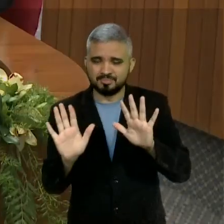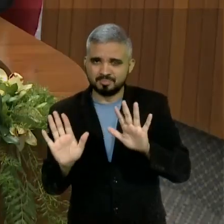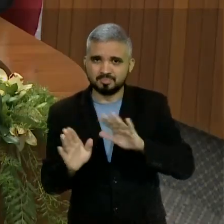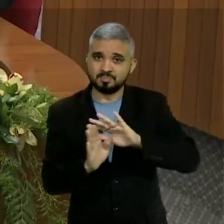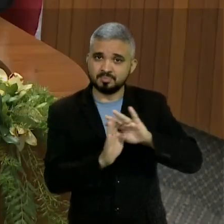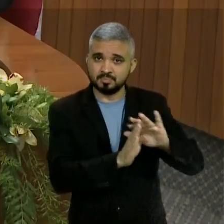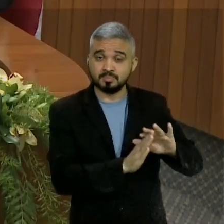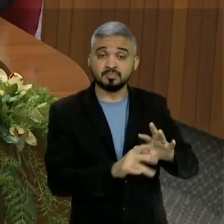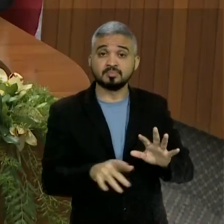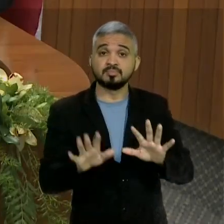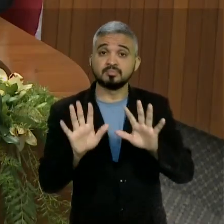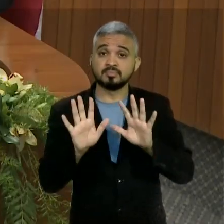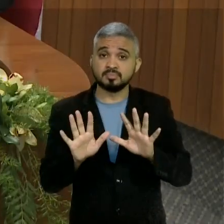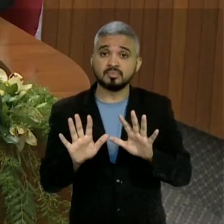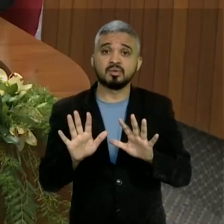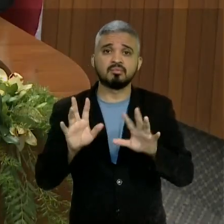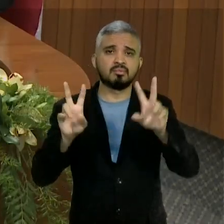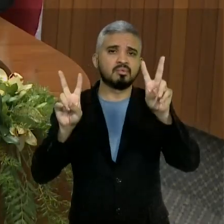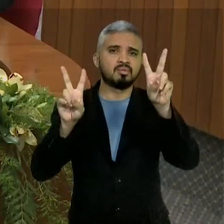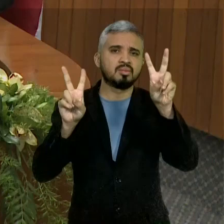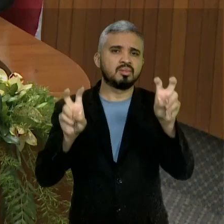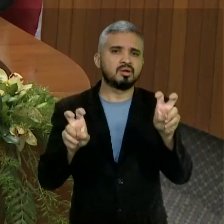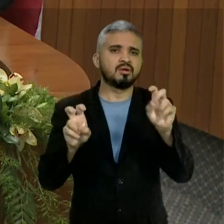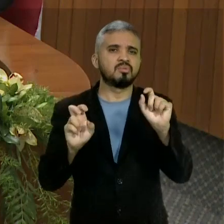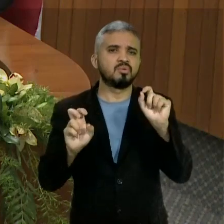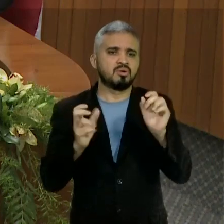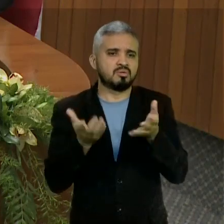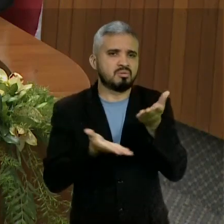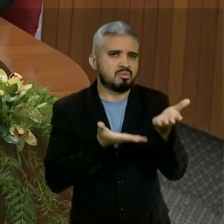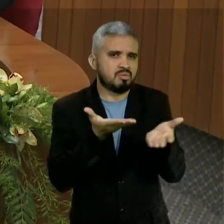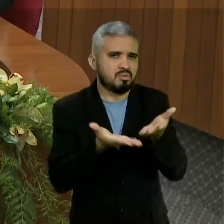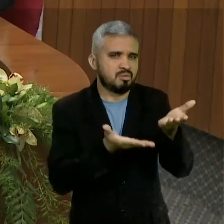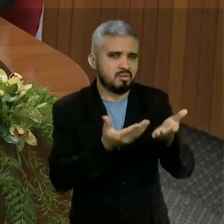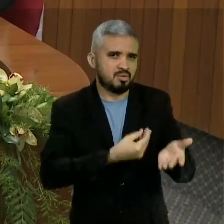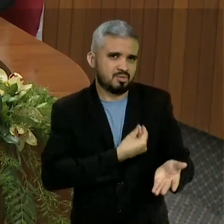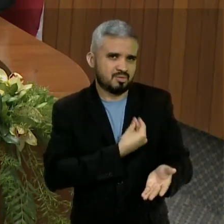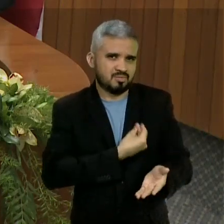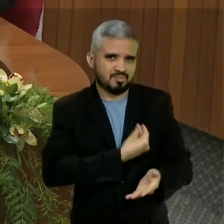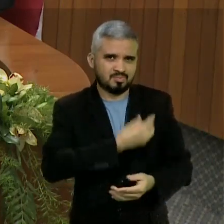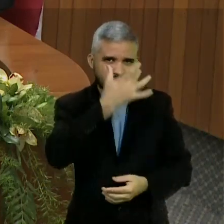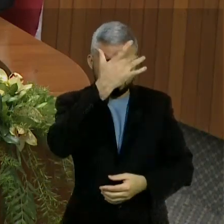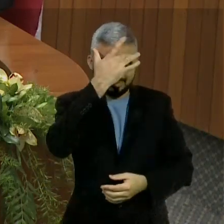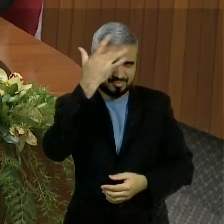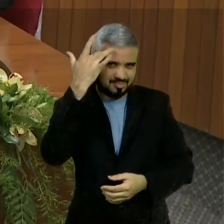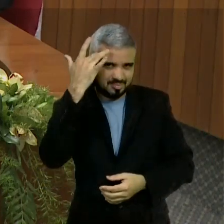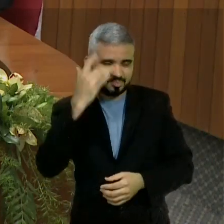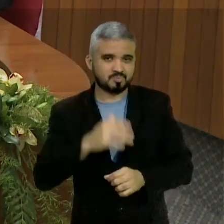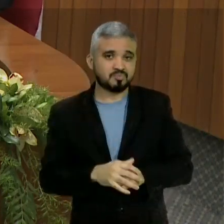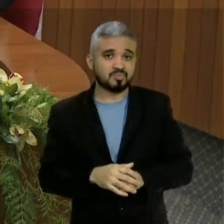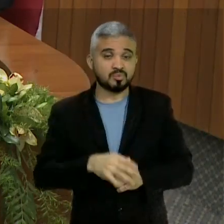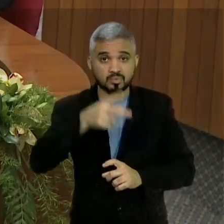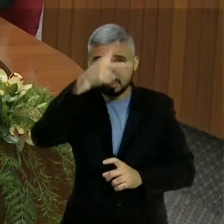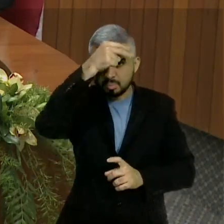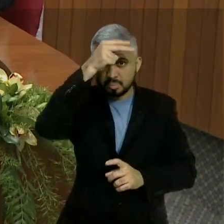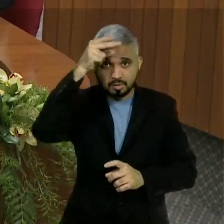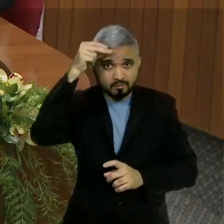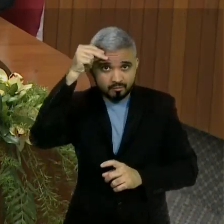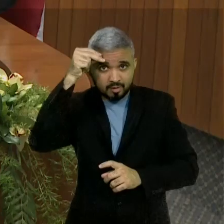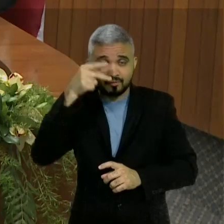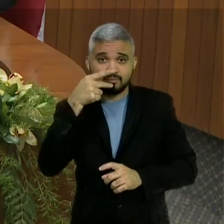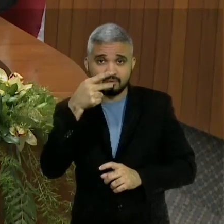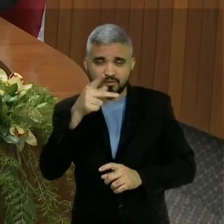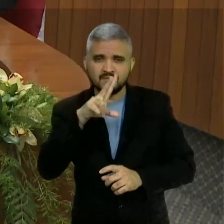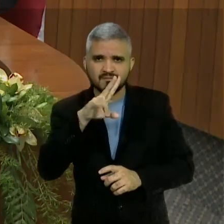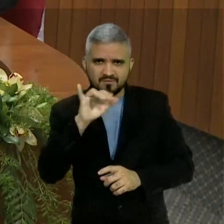pessoas foi dito que seria feito uma reforma no socorrão 2 uma reforma que claro a Passos